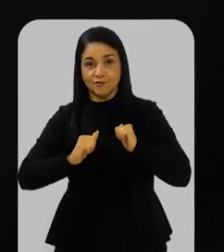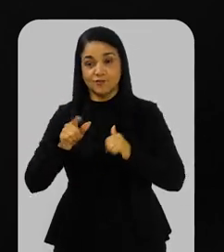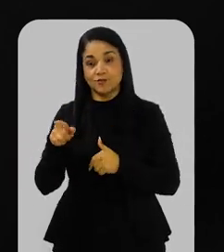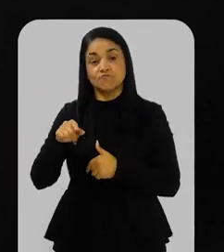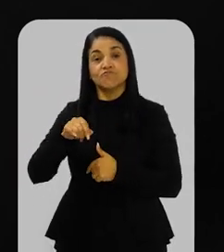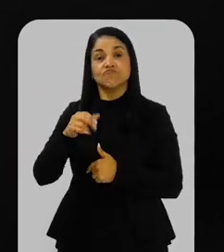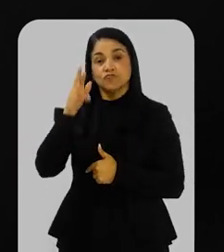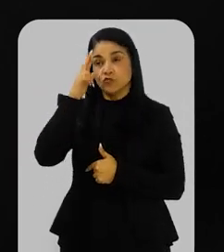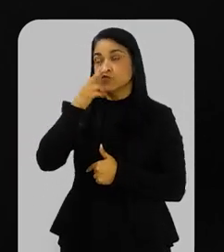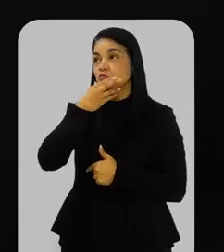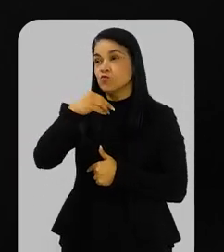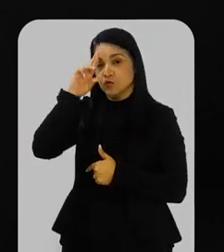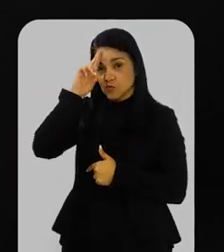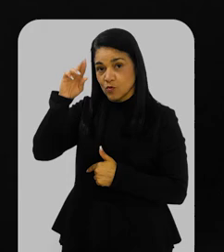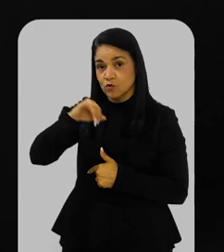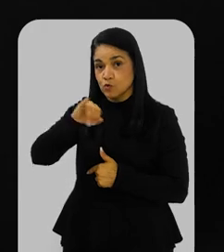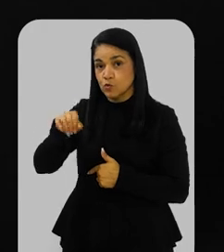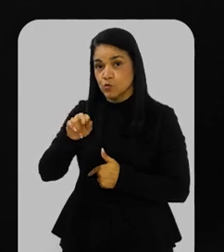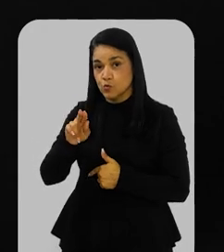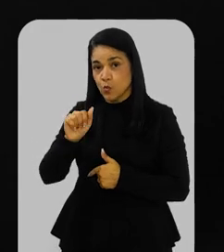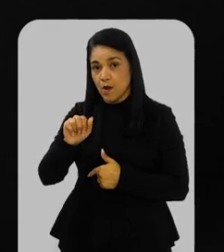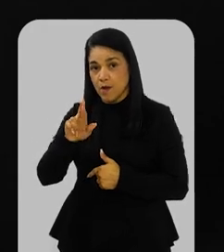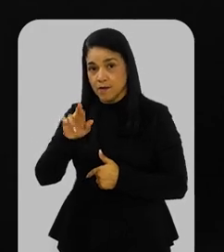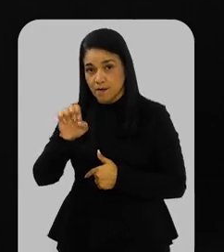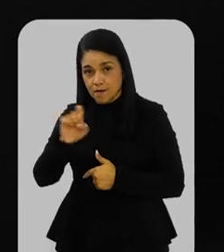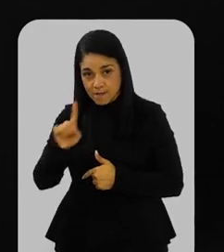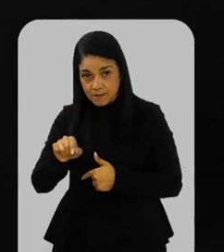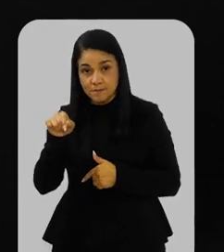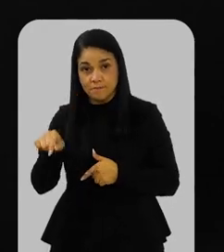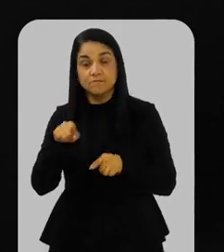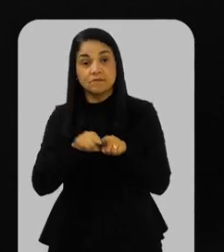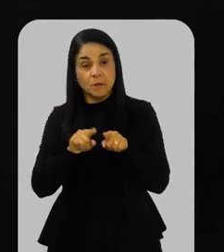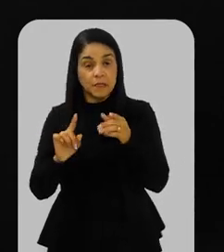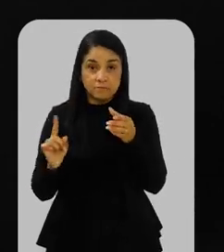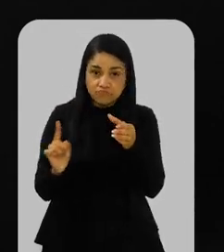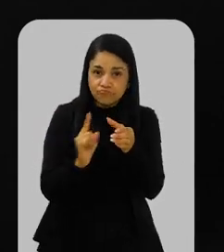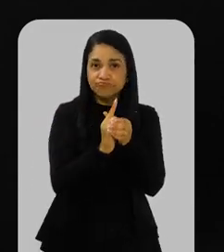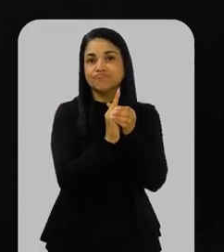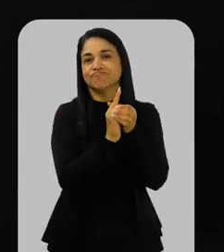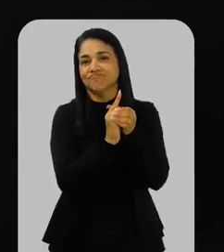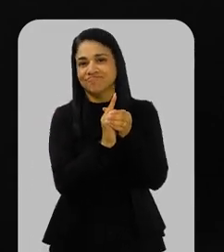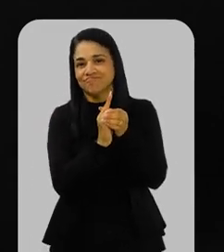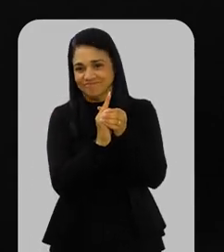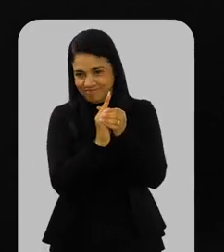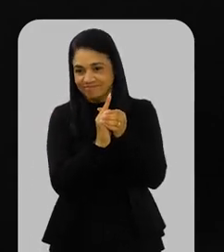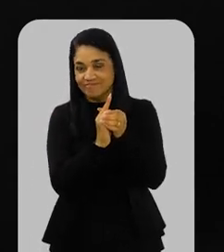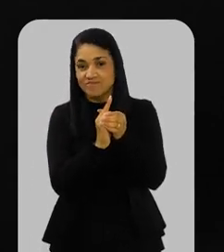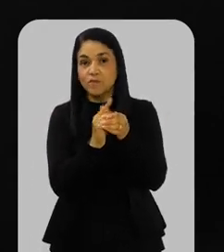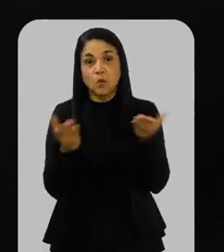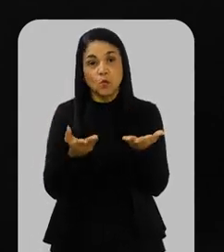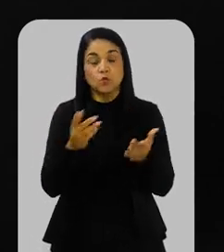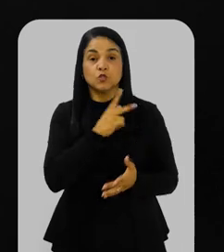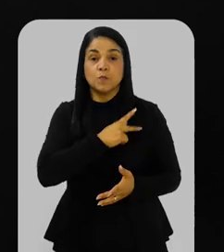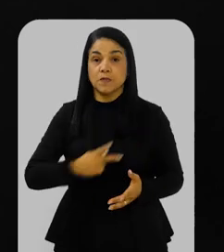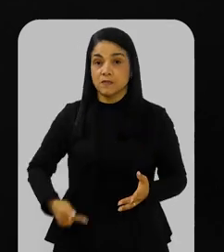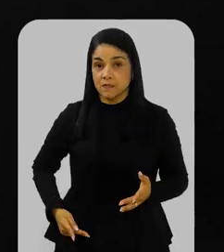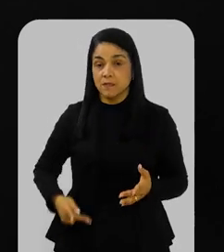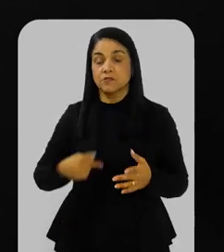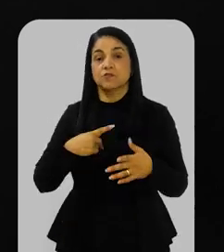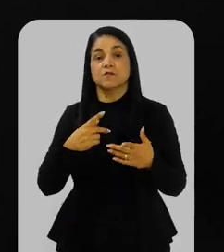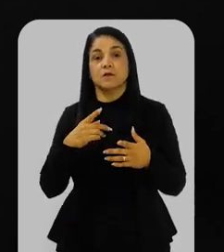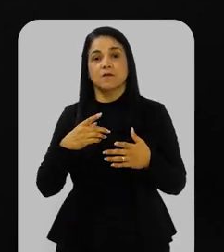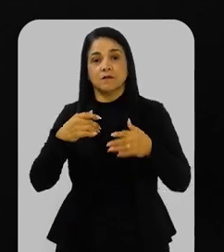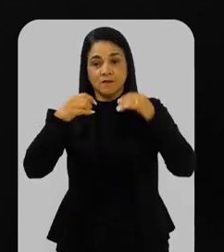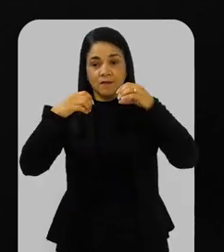pontuais como o seu Juarez Lima, que muitos outros artistas saíram de dentro das equipes dele, do José Moedo, que hoje é presidente do Caprichoso